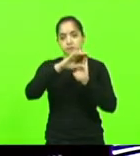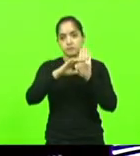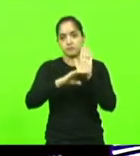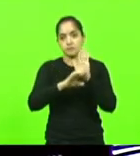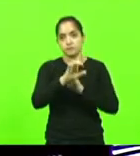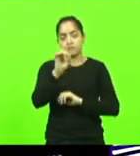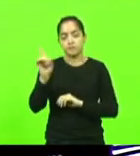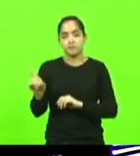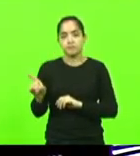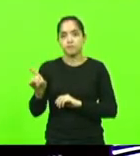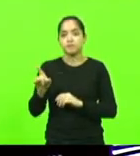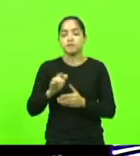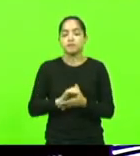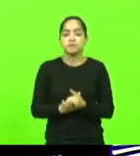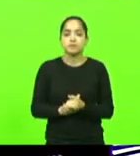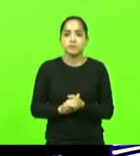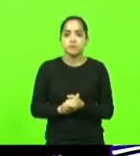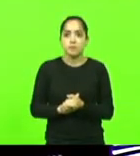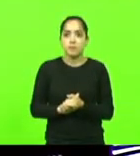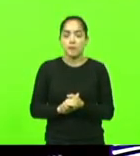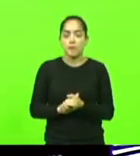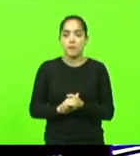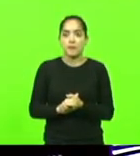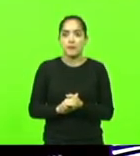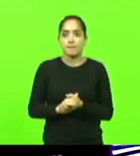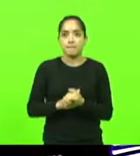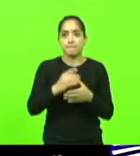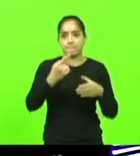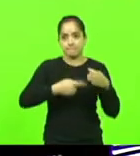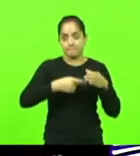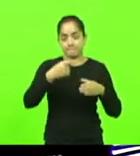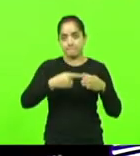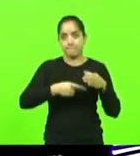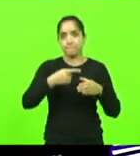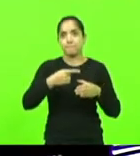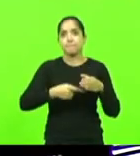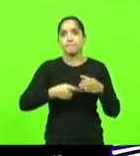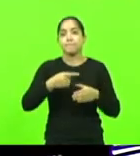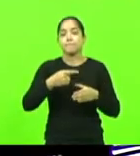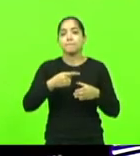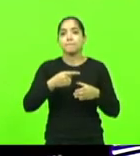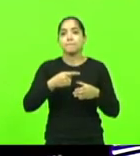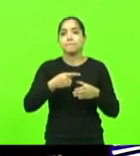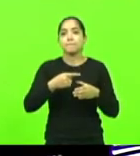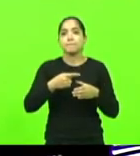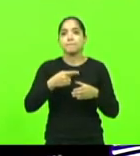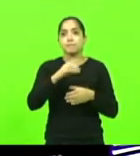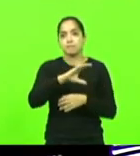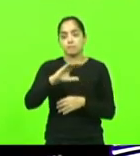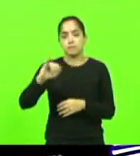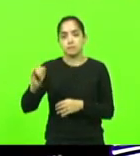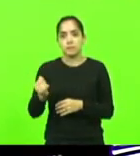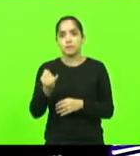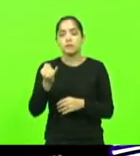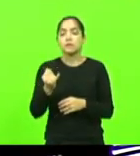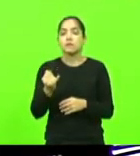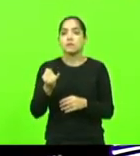dia. O senhor presidente comunicou que a Comissão de Constituição e